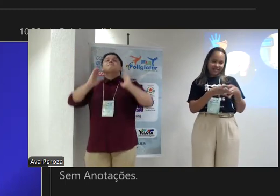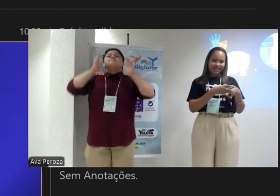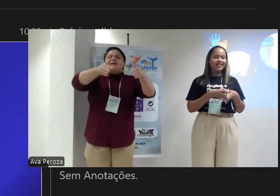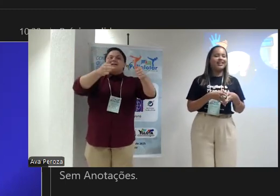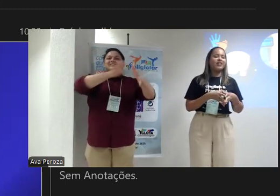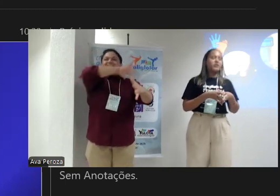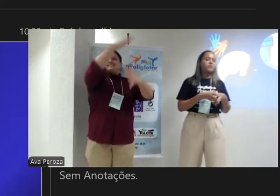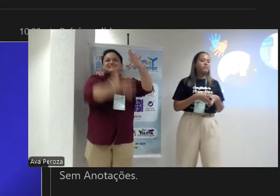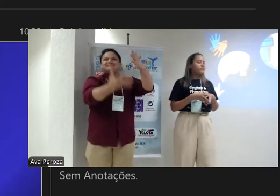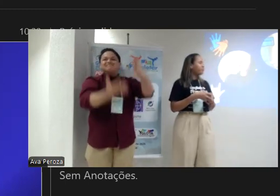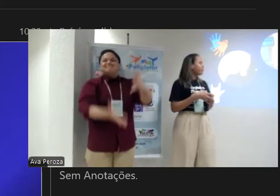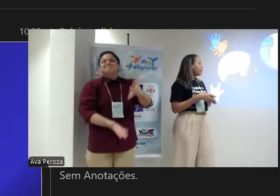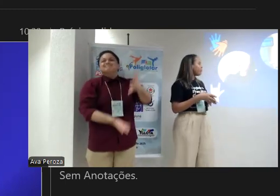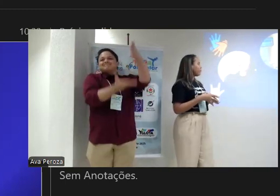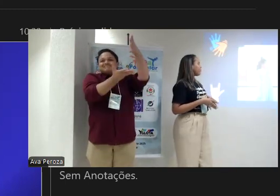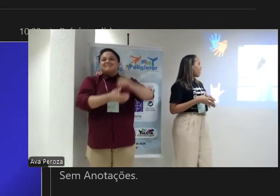Libras.